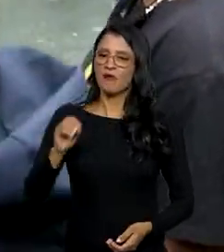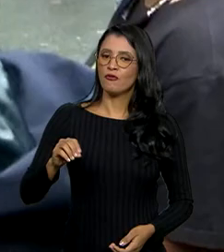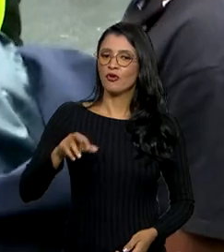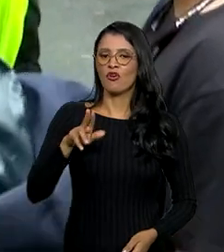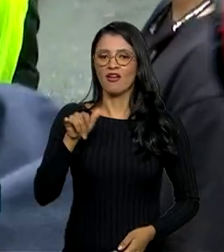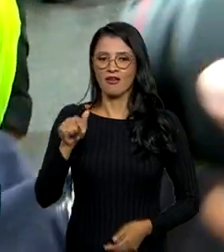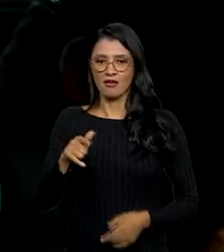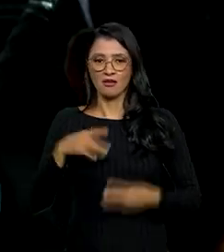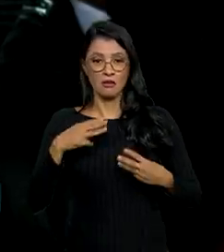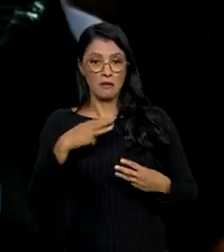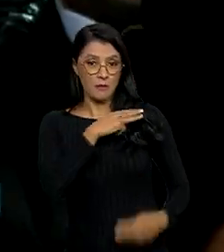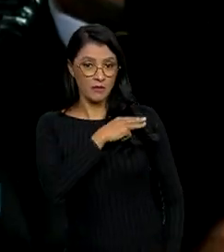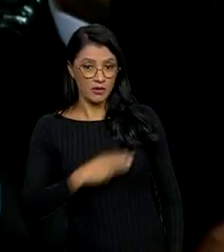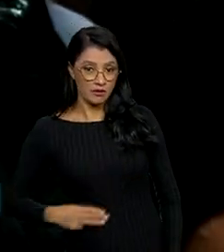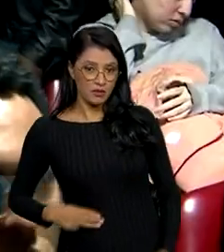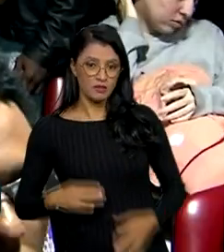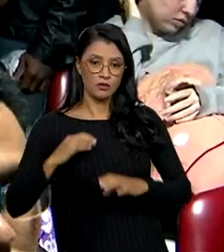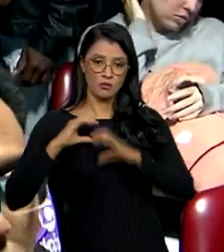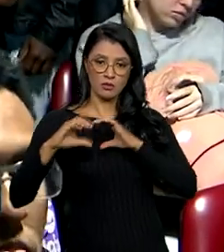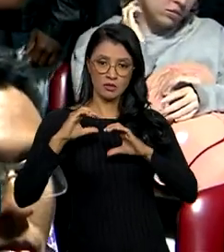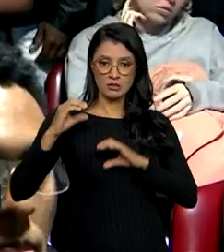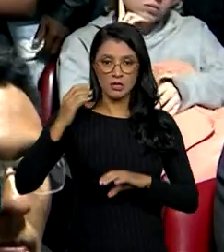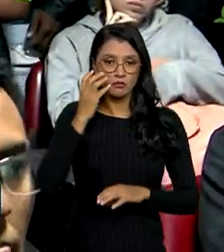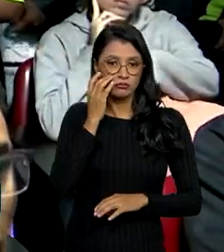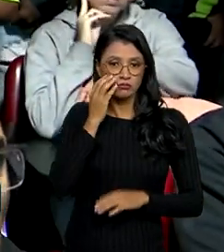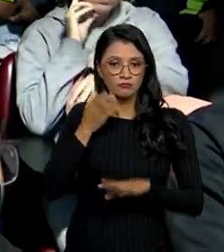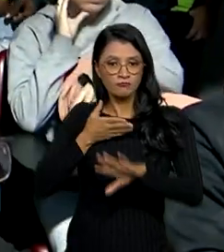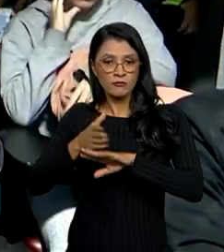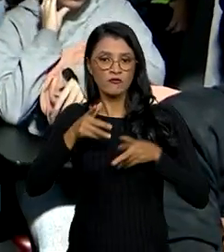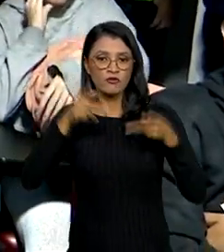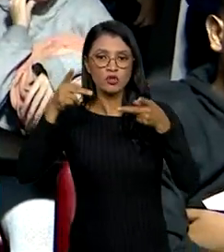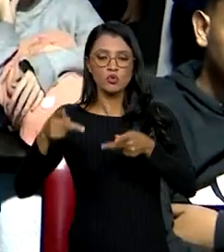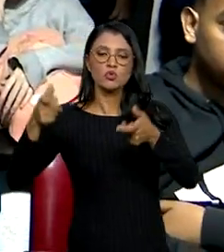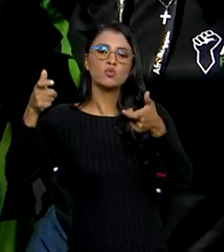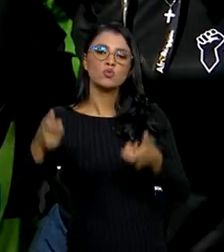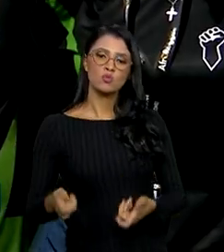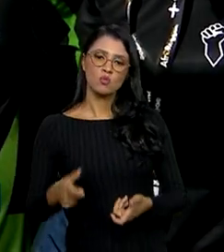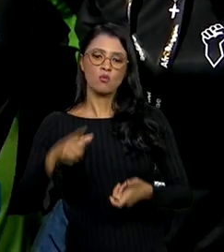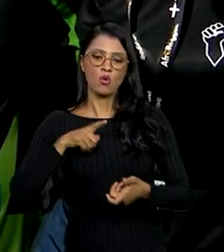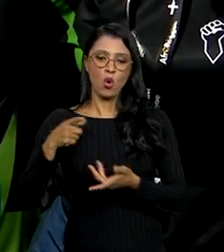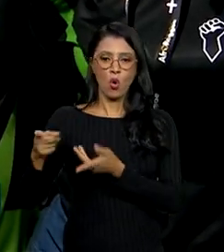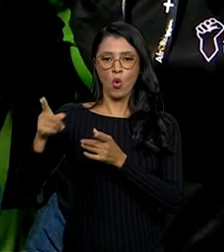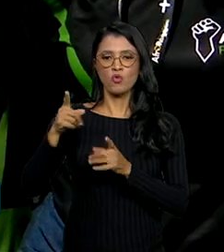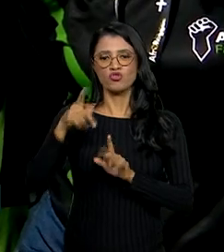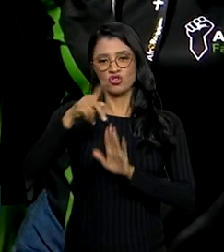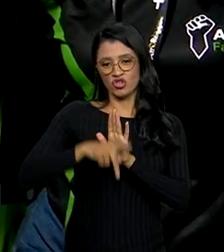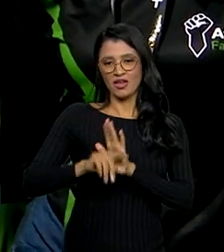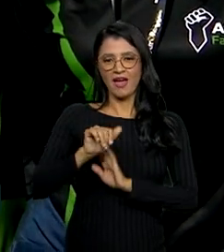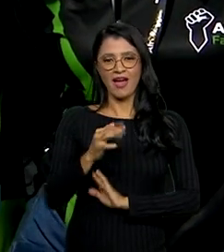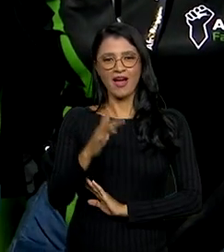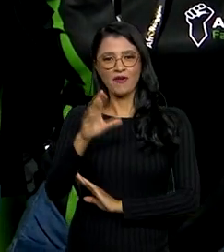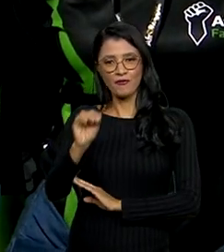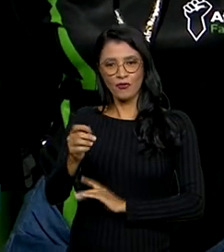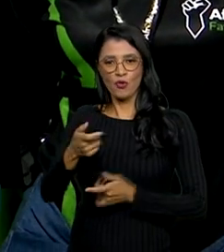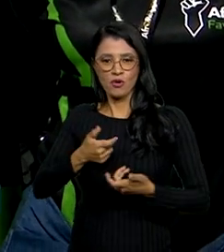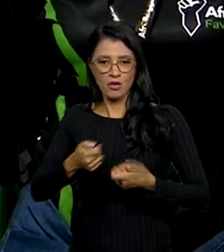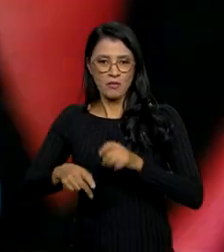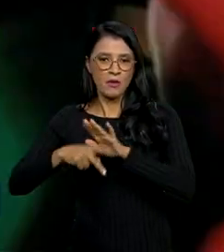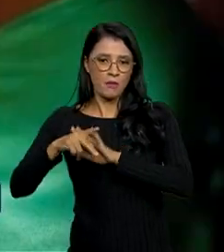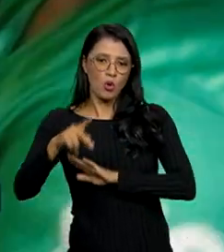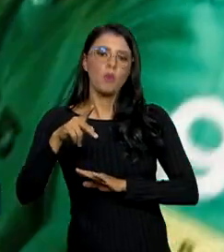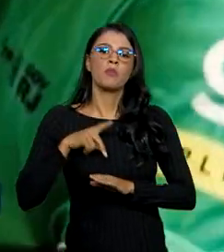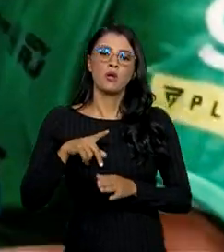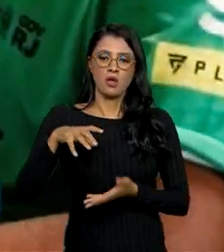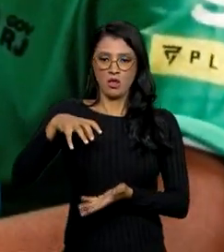das Comunicações, Juscelino Filho, visitou o espaço onde funciona o Afro-Games, projeto desenvolvido pela ONG,